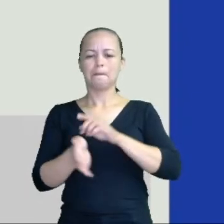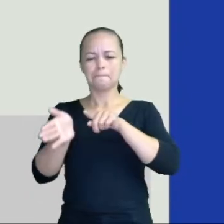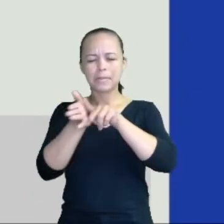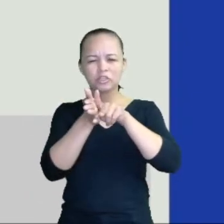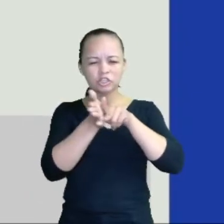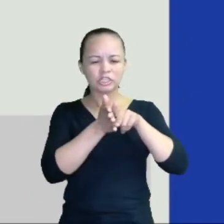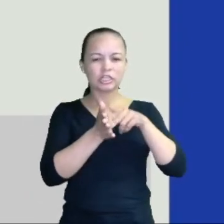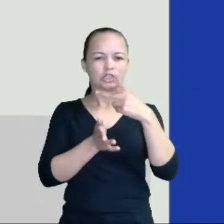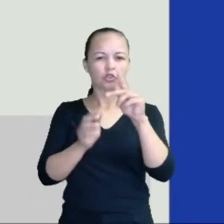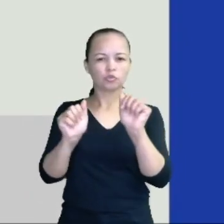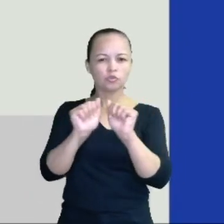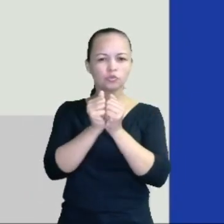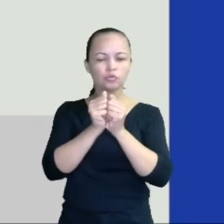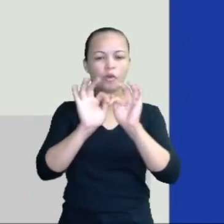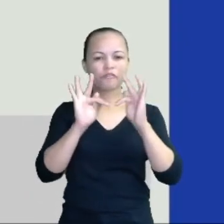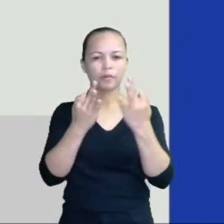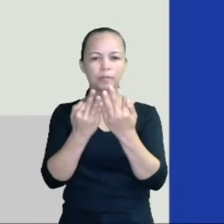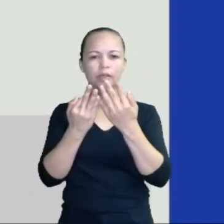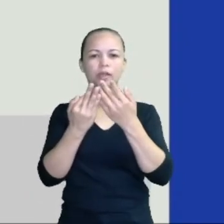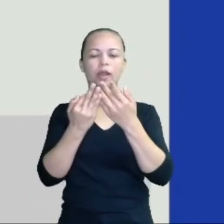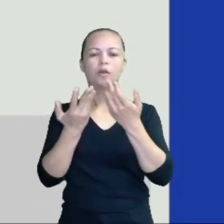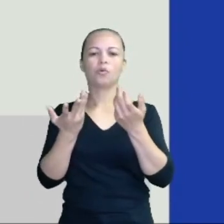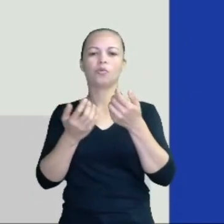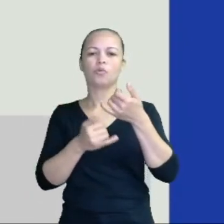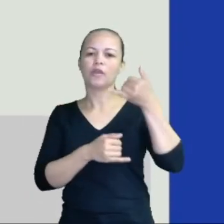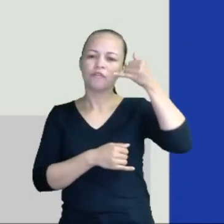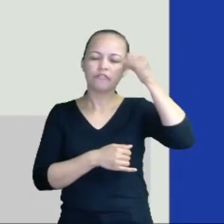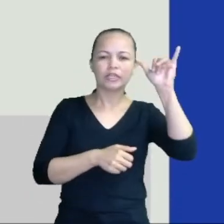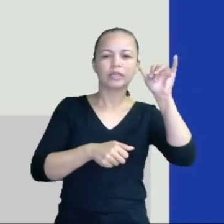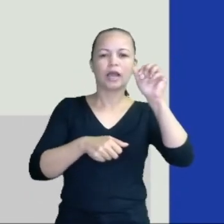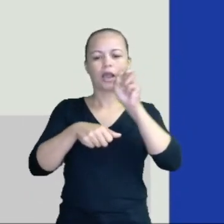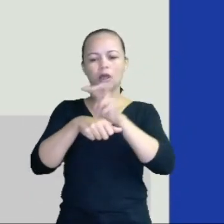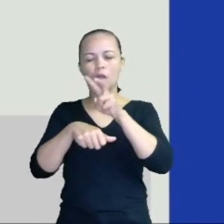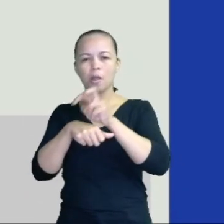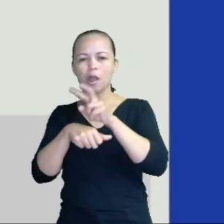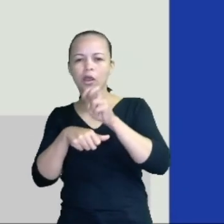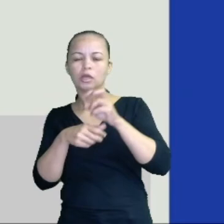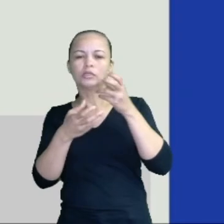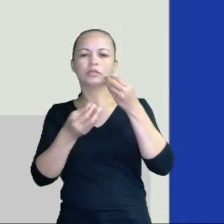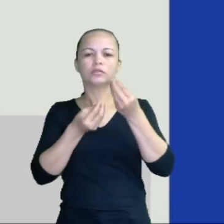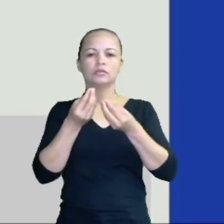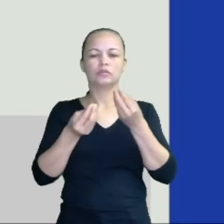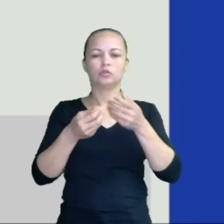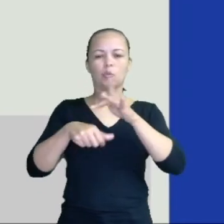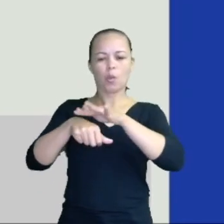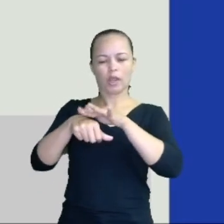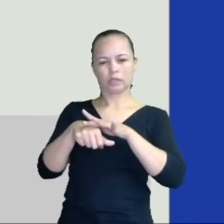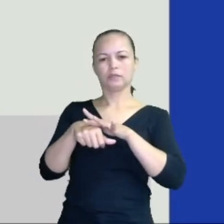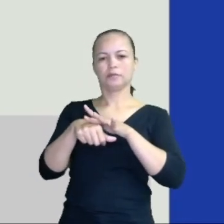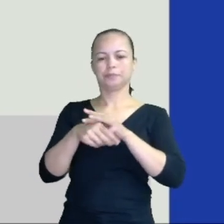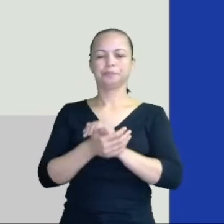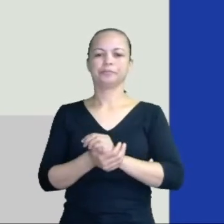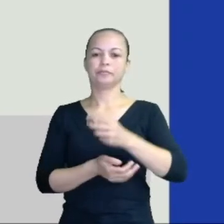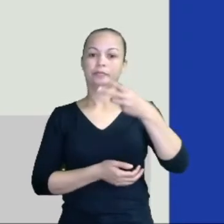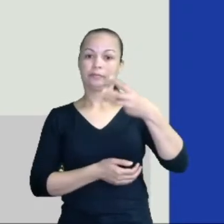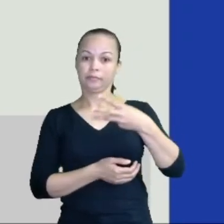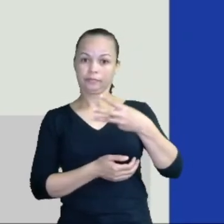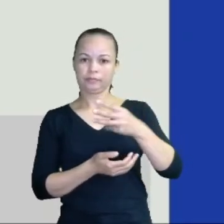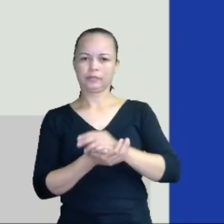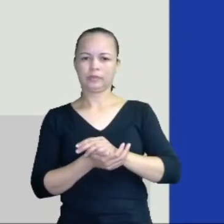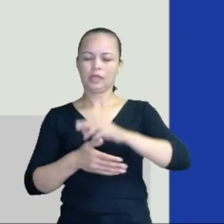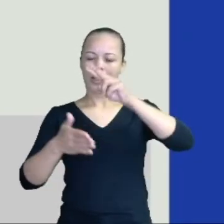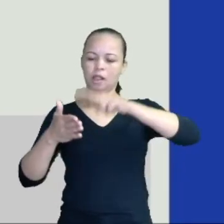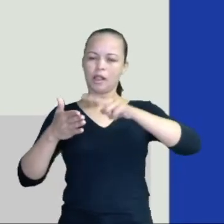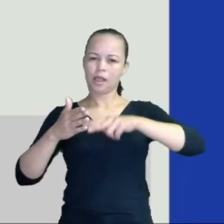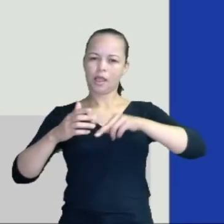algumas medidas que podem contribuir para evitar a contaminação de doenças virais. Vamos lá. Terceiro, leia a